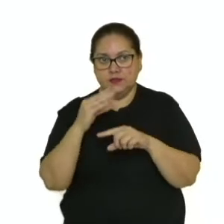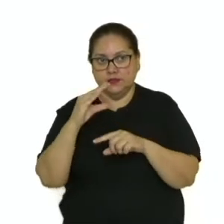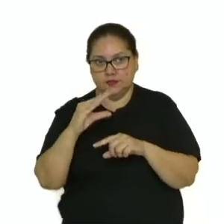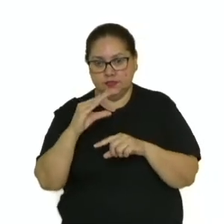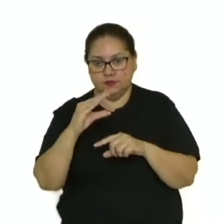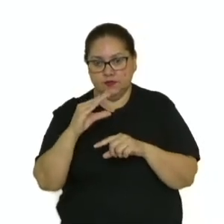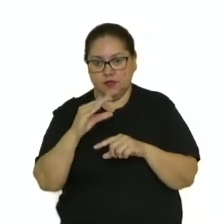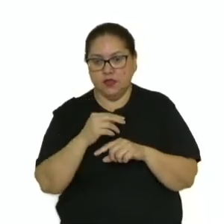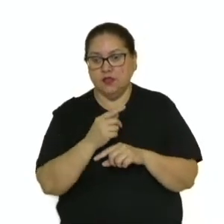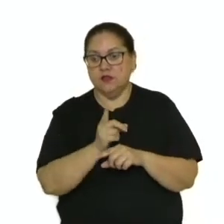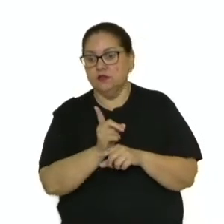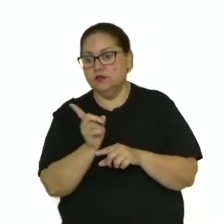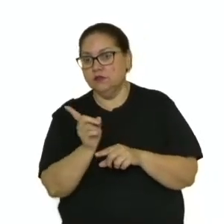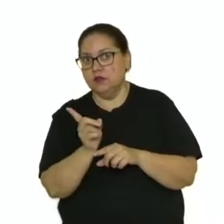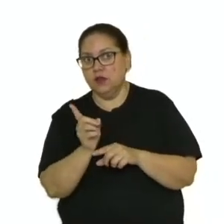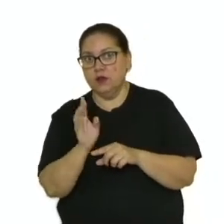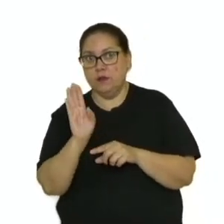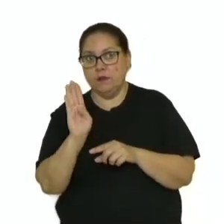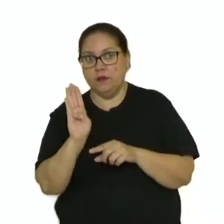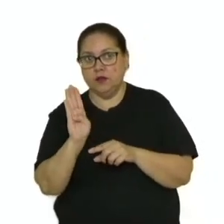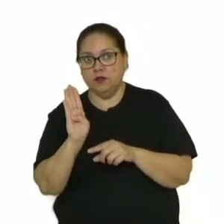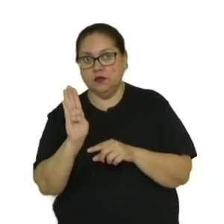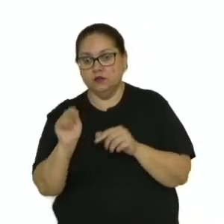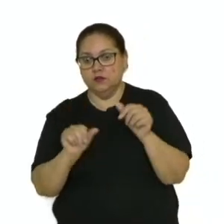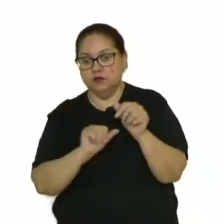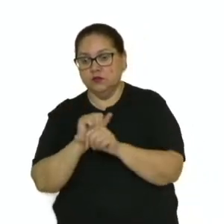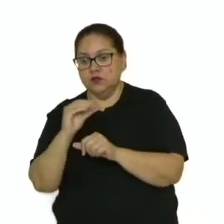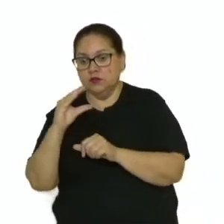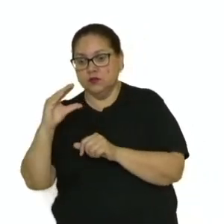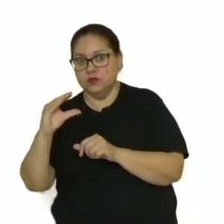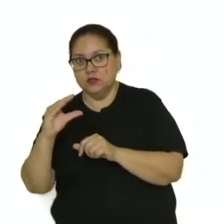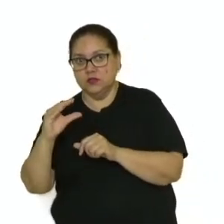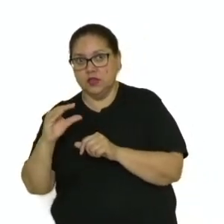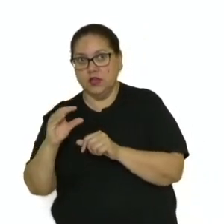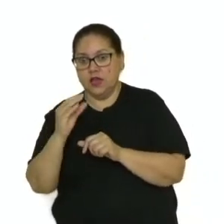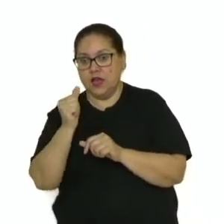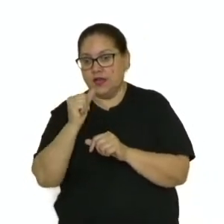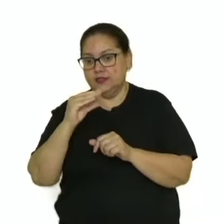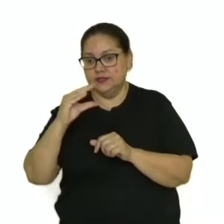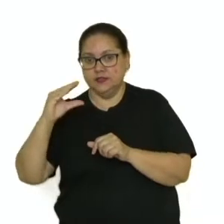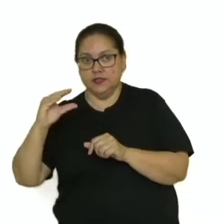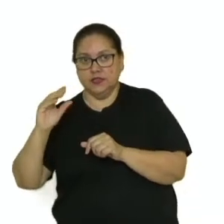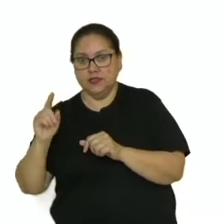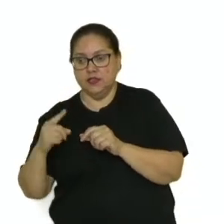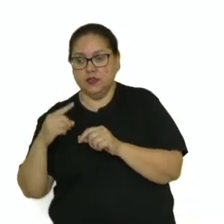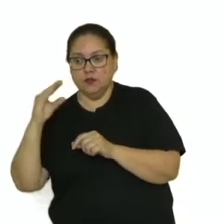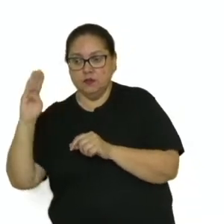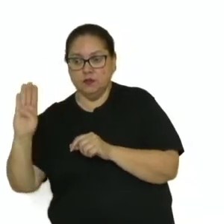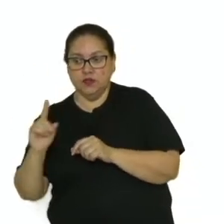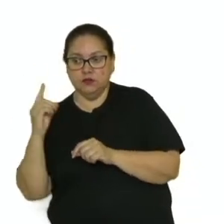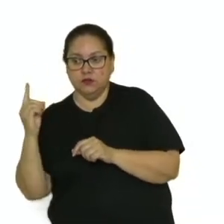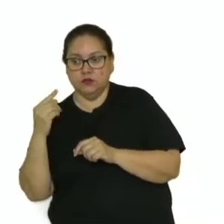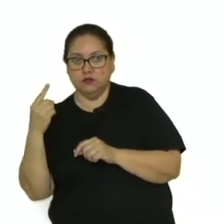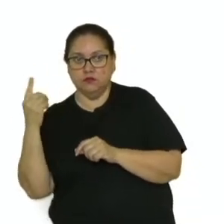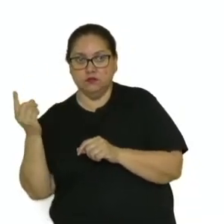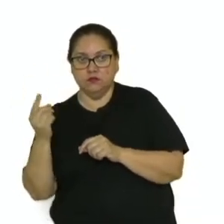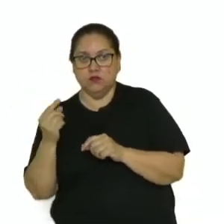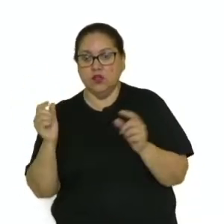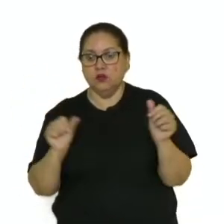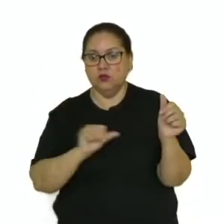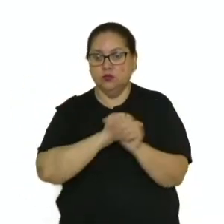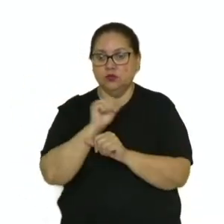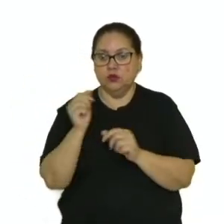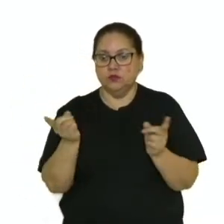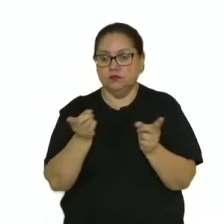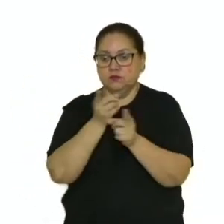mais o C, e aí o B troca de lugar aqui com o C. Daí vamos ter AC e o B sozinho lá do outro lado. Então, temos troca de